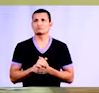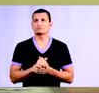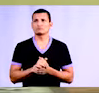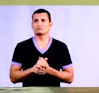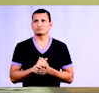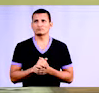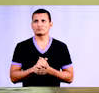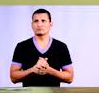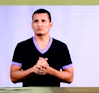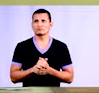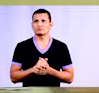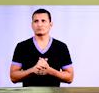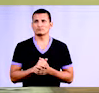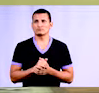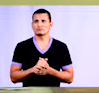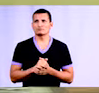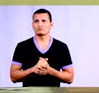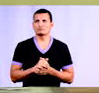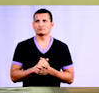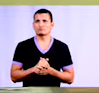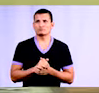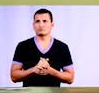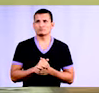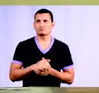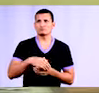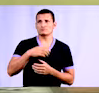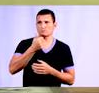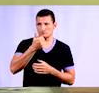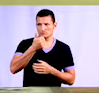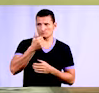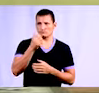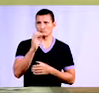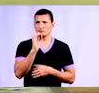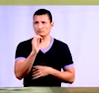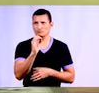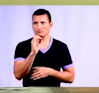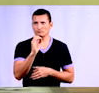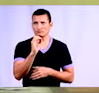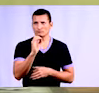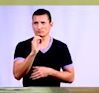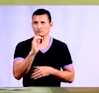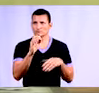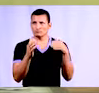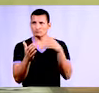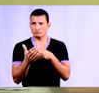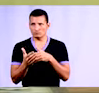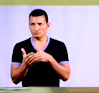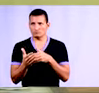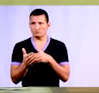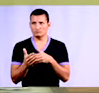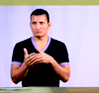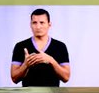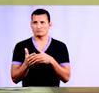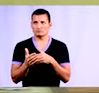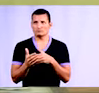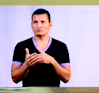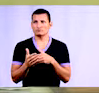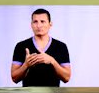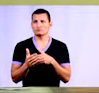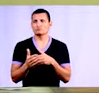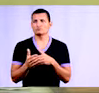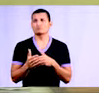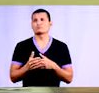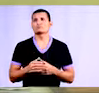a primeira instrução é a zero. E a última é a última instrução onde